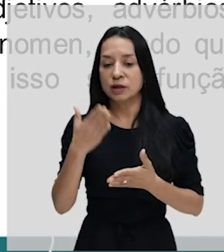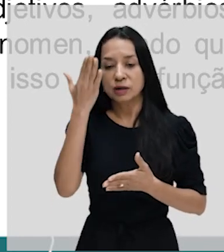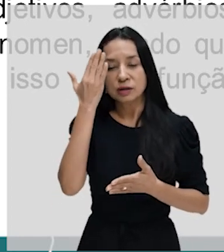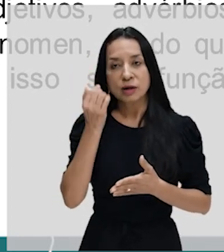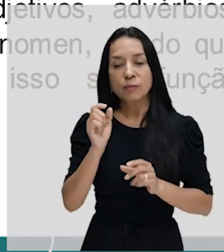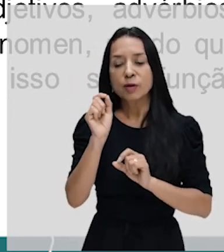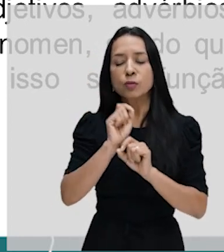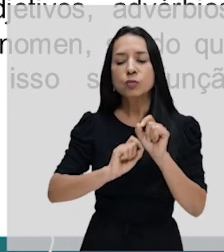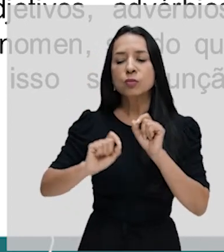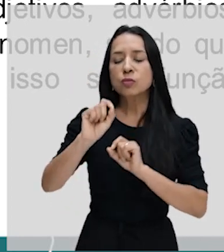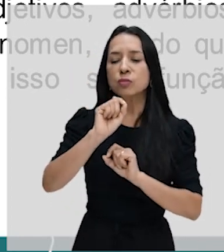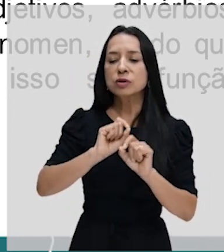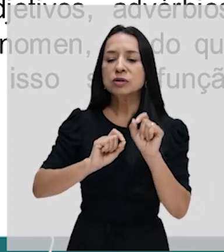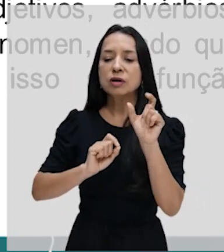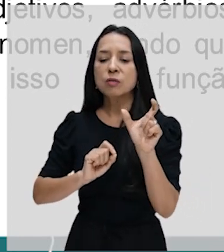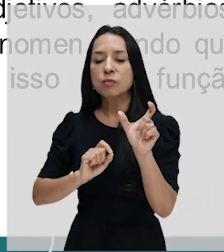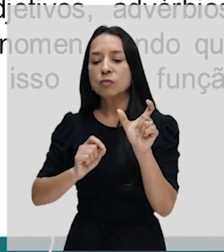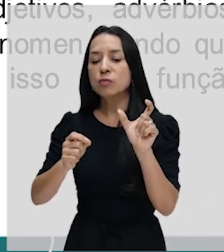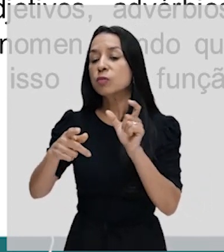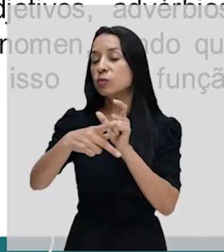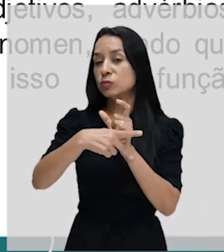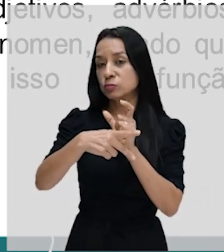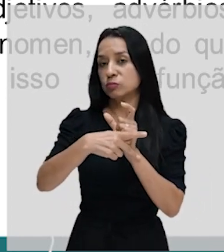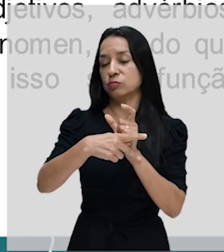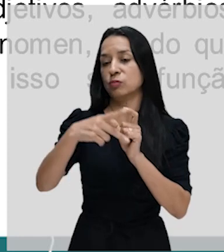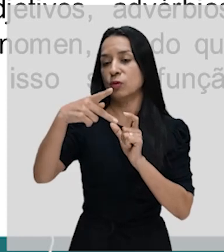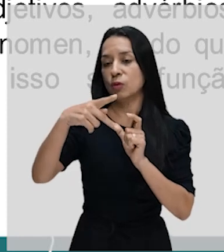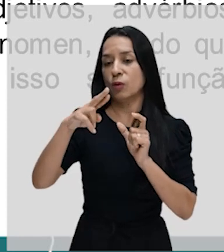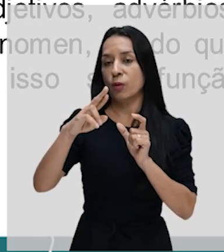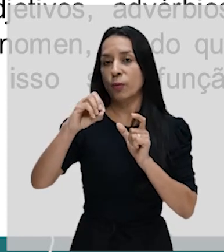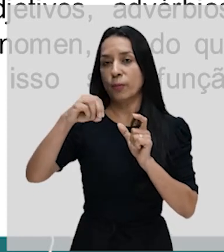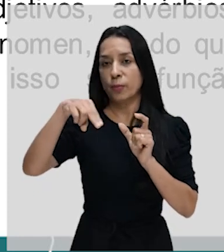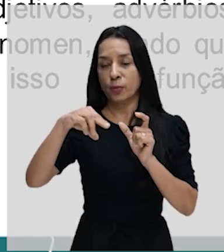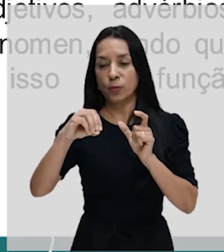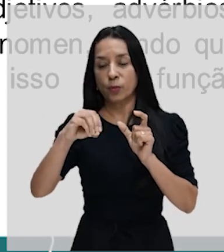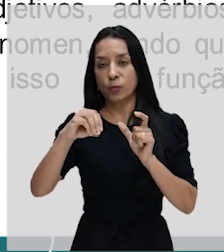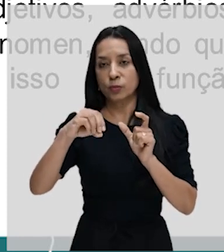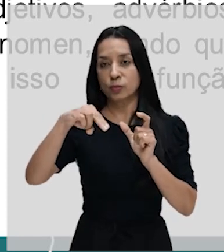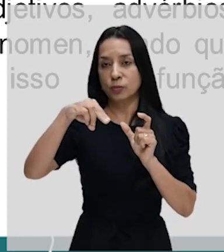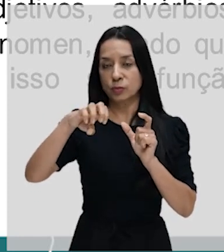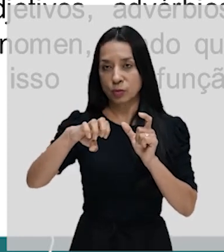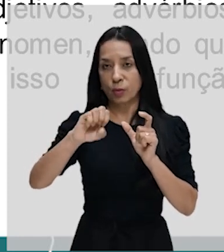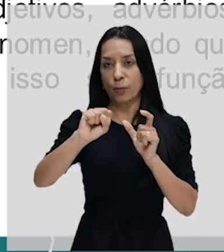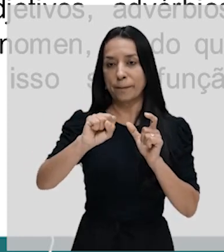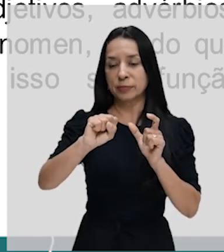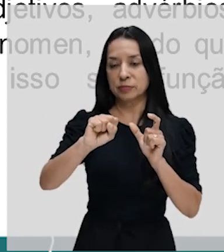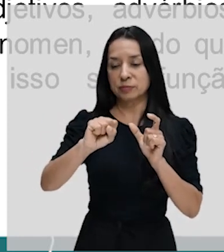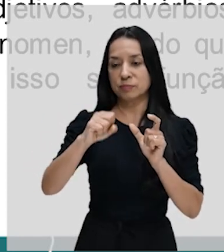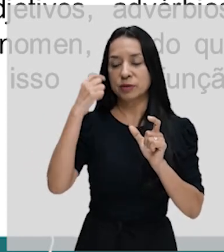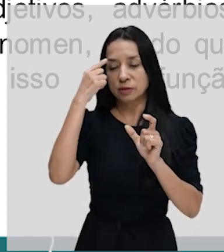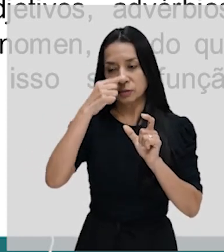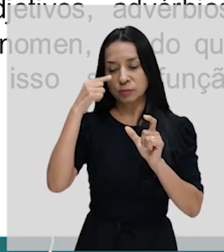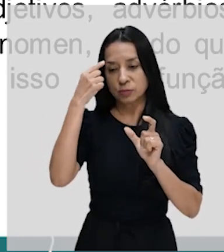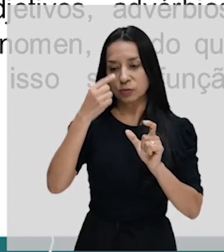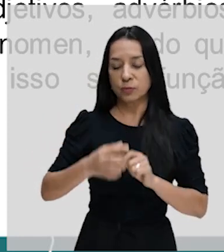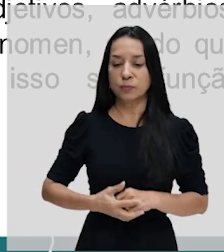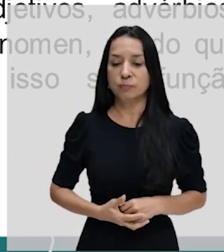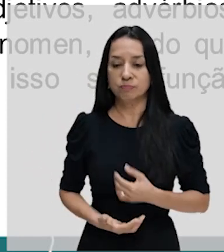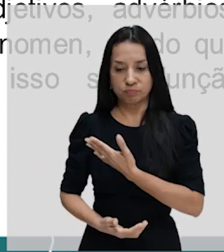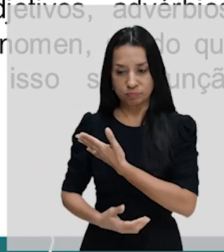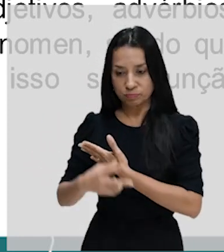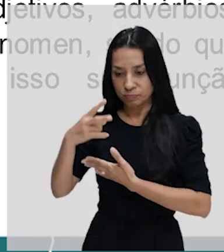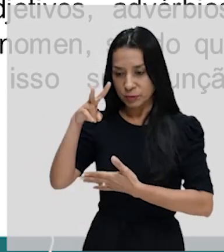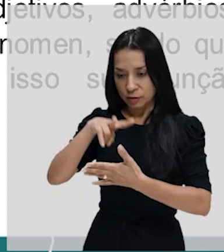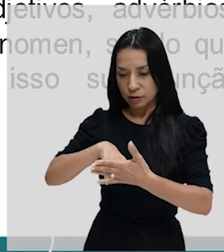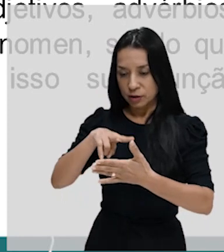sabendo o que são os pronomes em espanhol. Los pronombres son clases de palabras, así como lo son